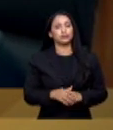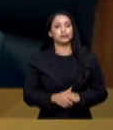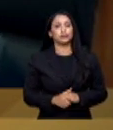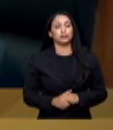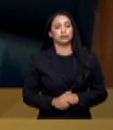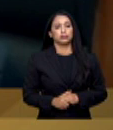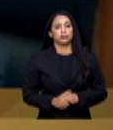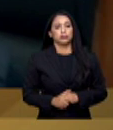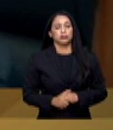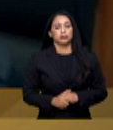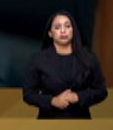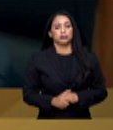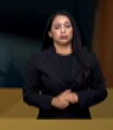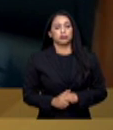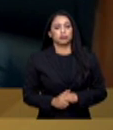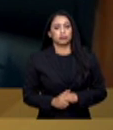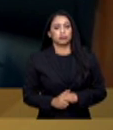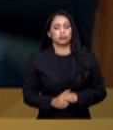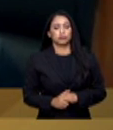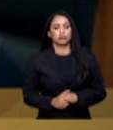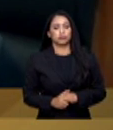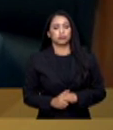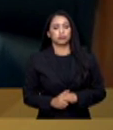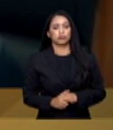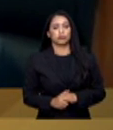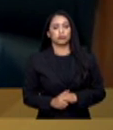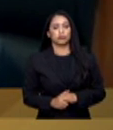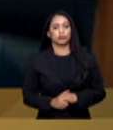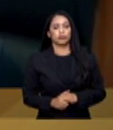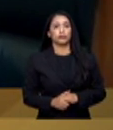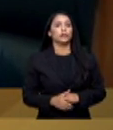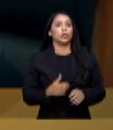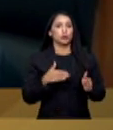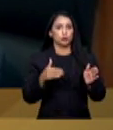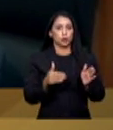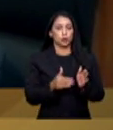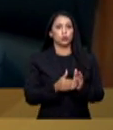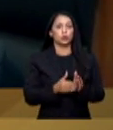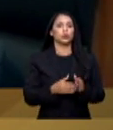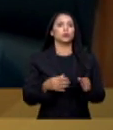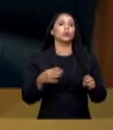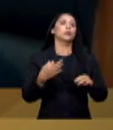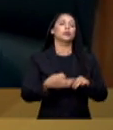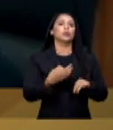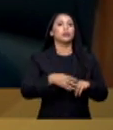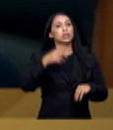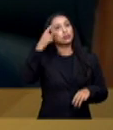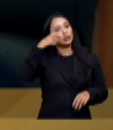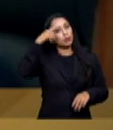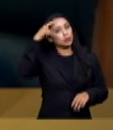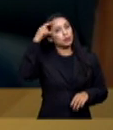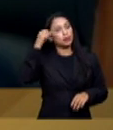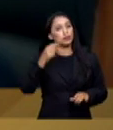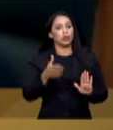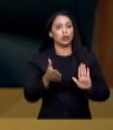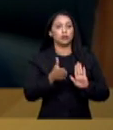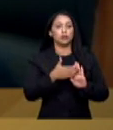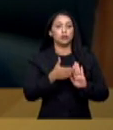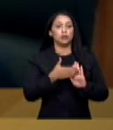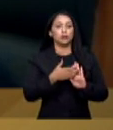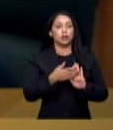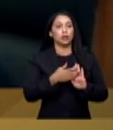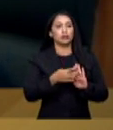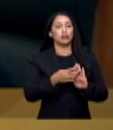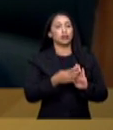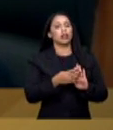extremamente cativante essa colocação do ministro Luiz Roberto no sentido de propor uma